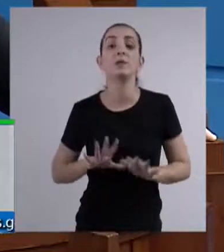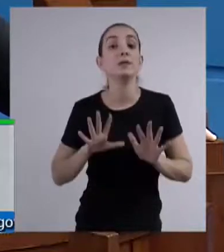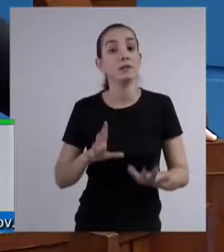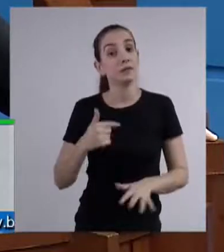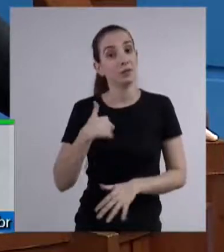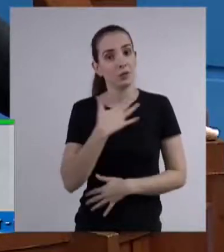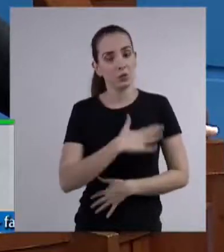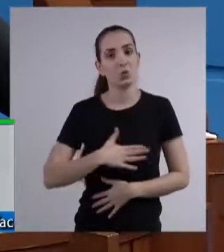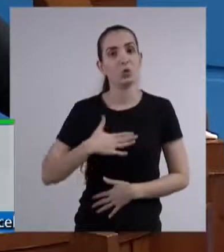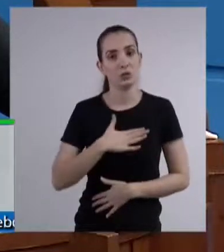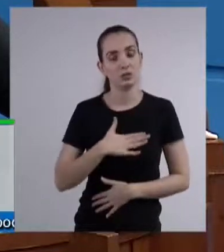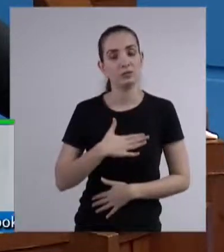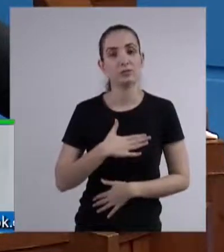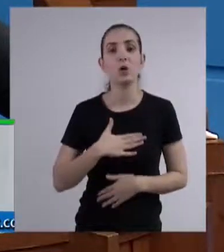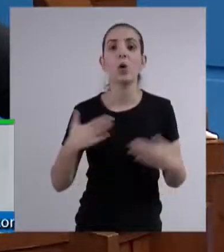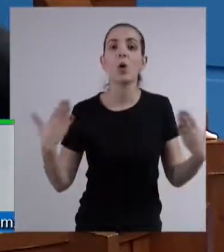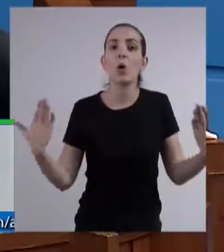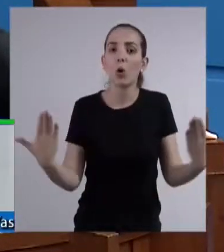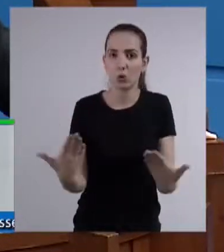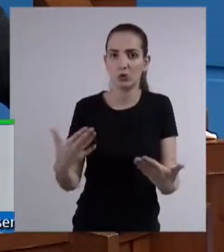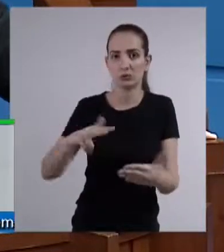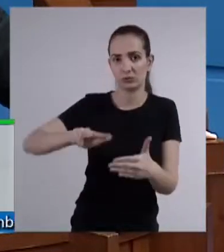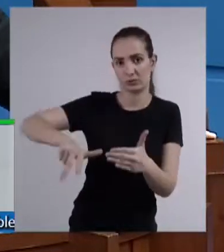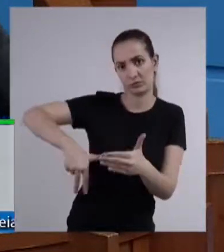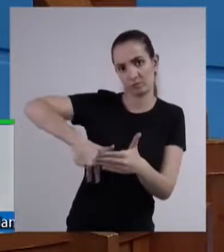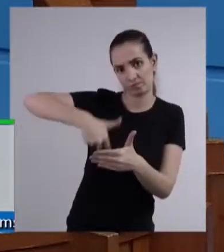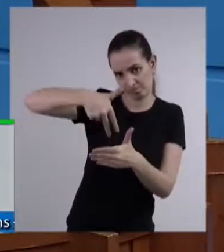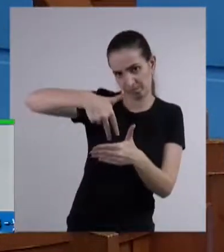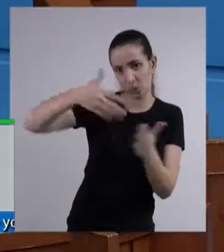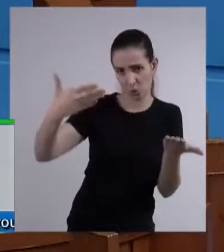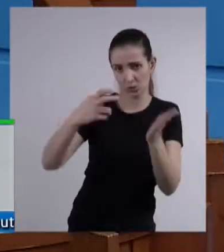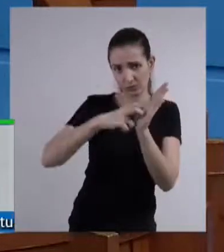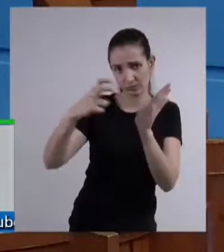de ocupar a tribuna nesta manhã